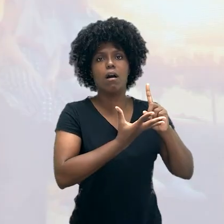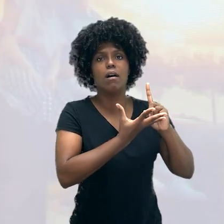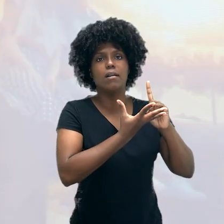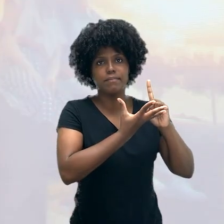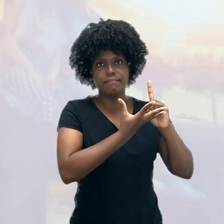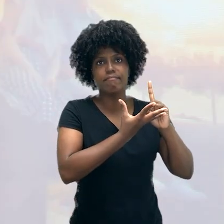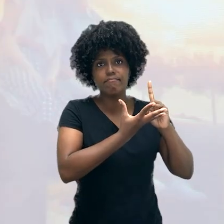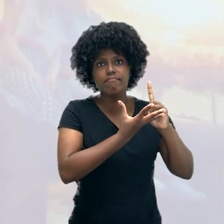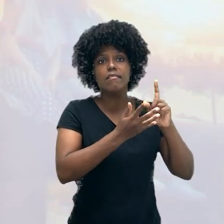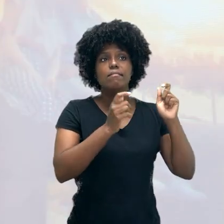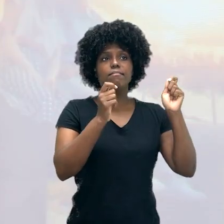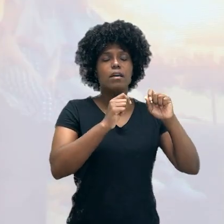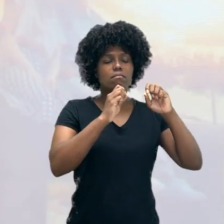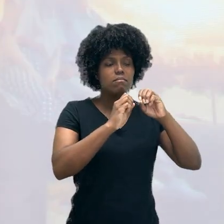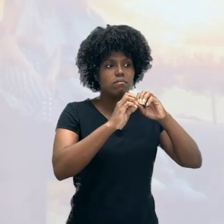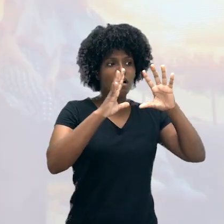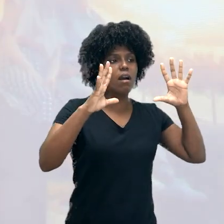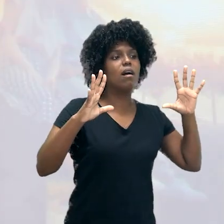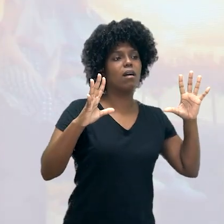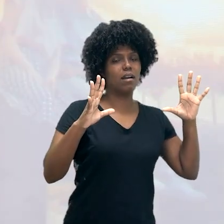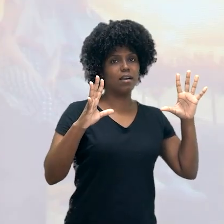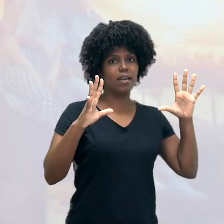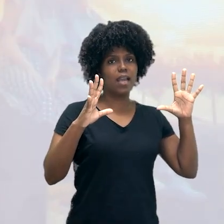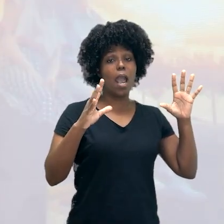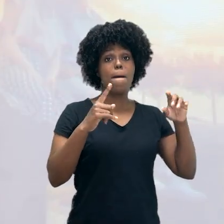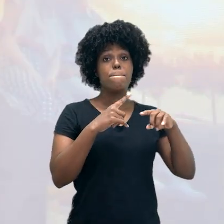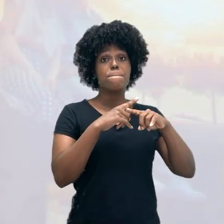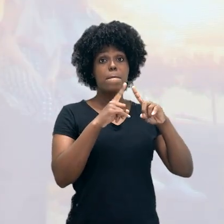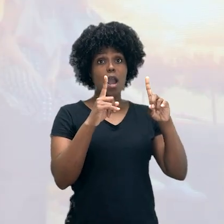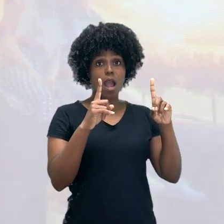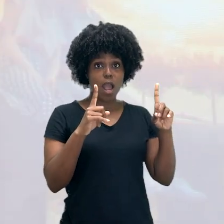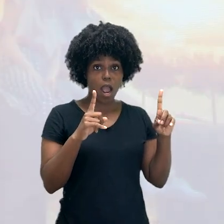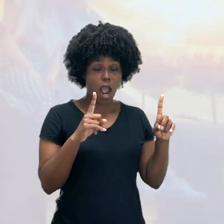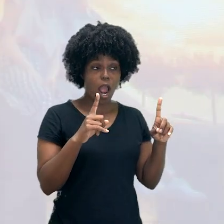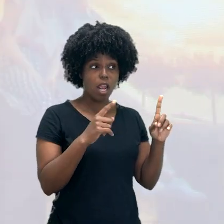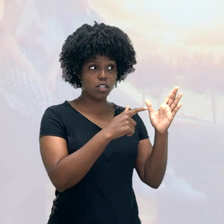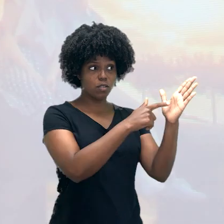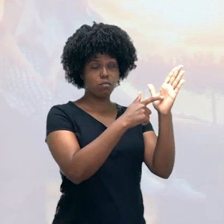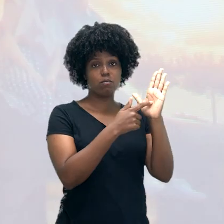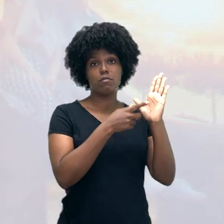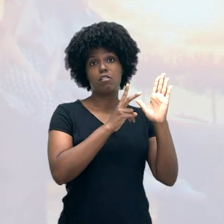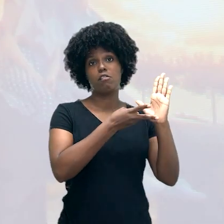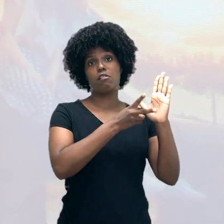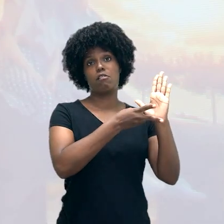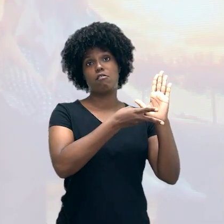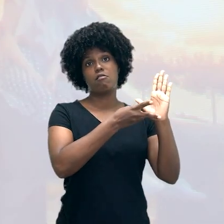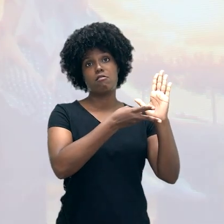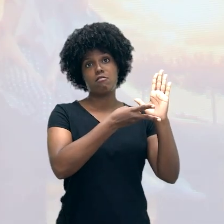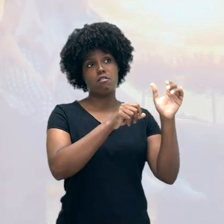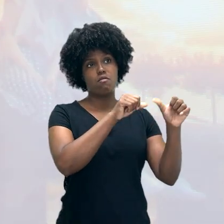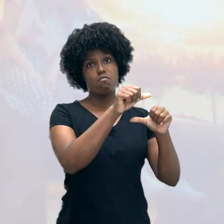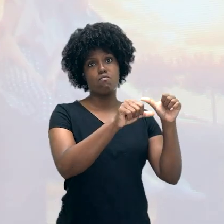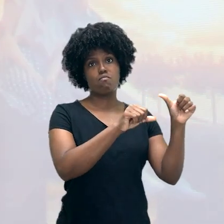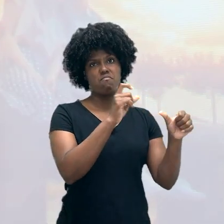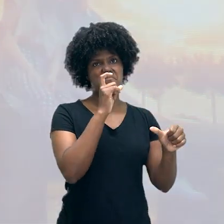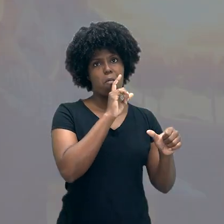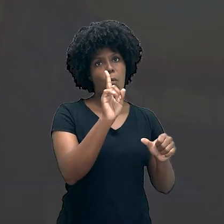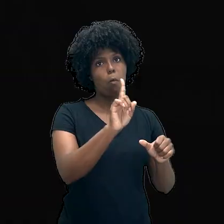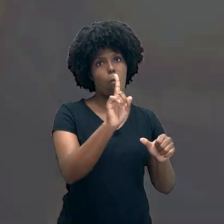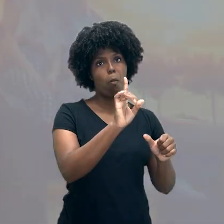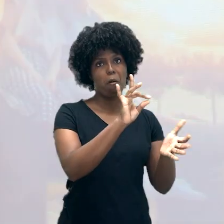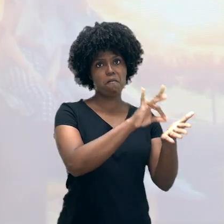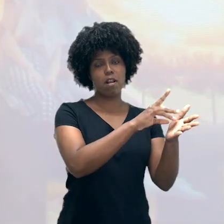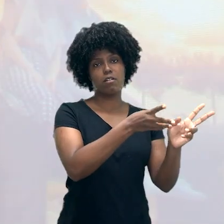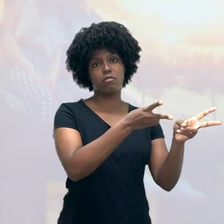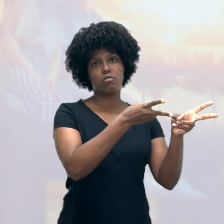para cima, ó, que ali não tinha, mas aí você pode clarear e dar essa sensação, mas sem alterar o que você está mostrando, né?